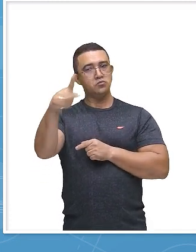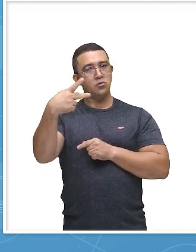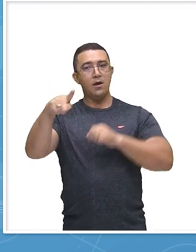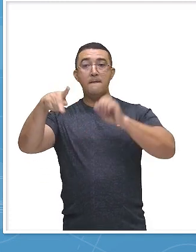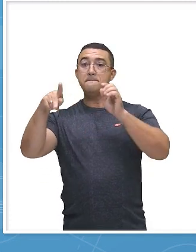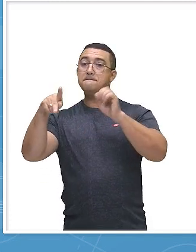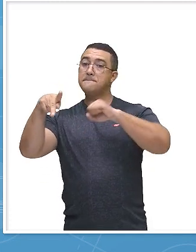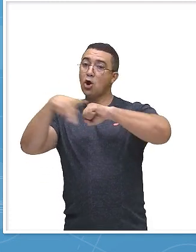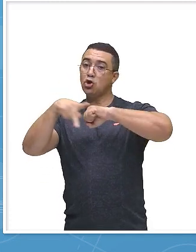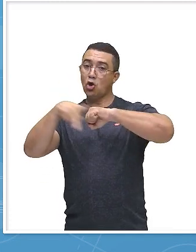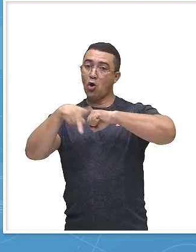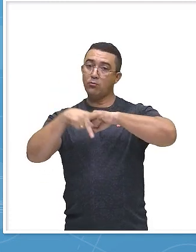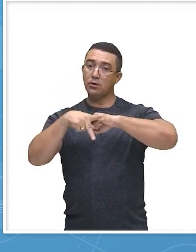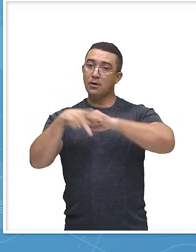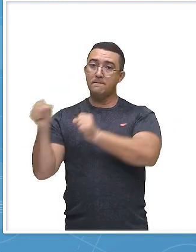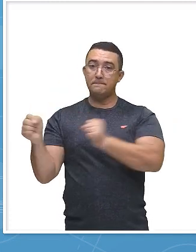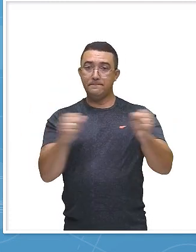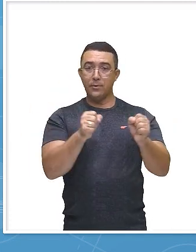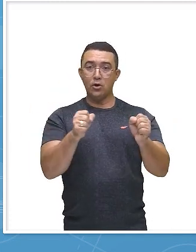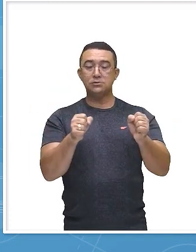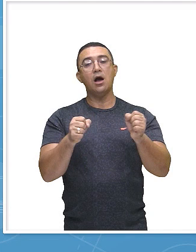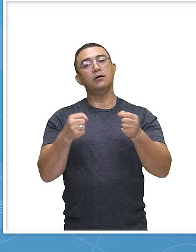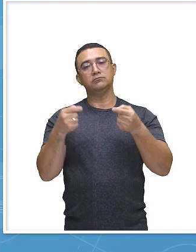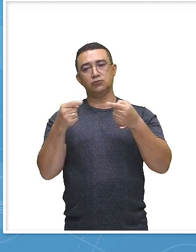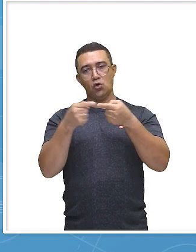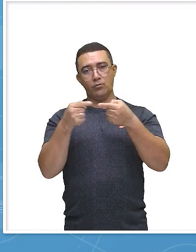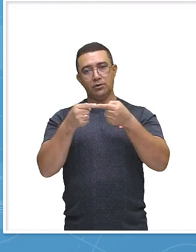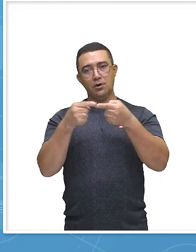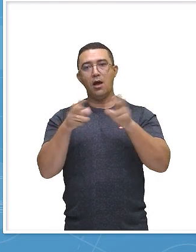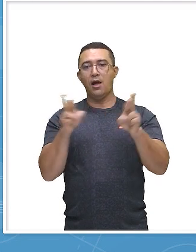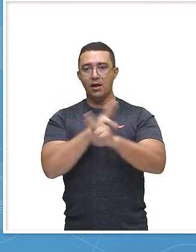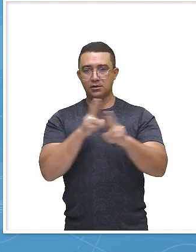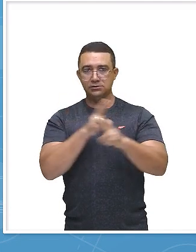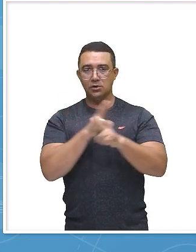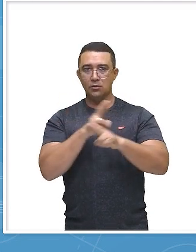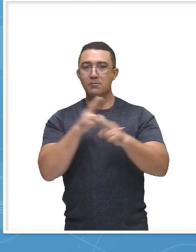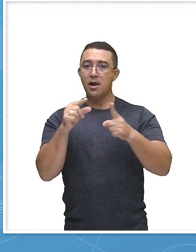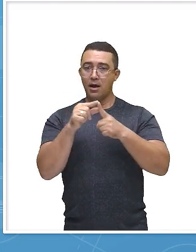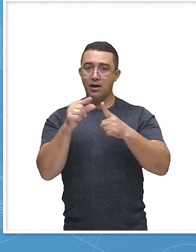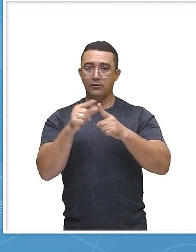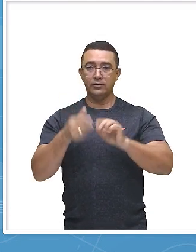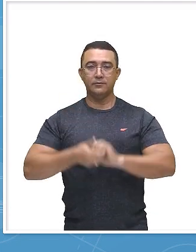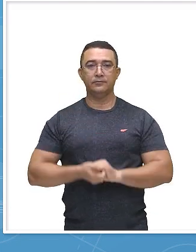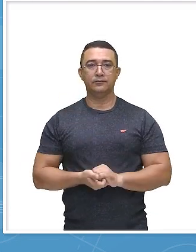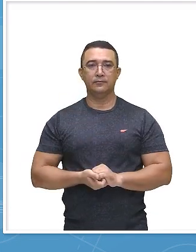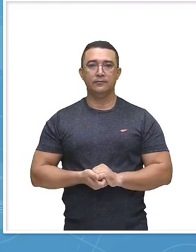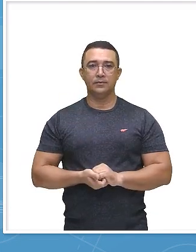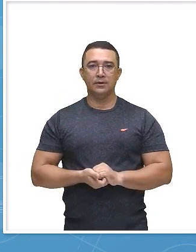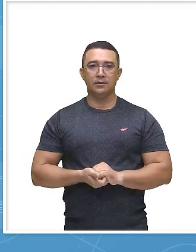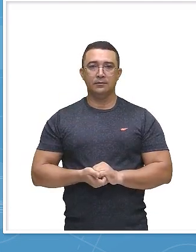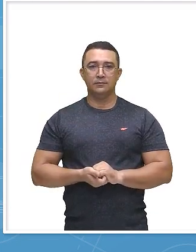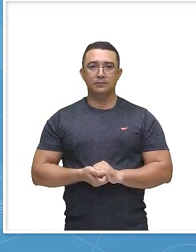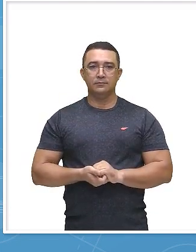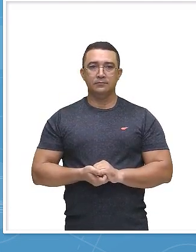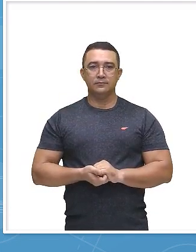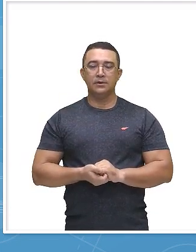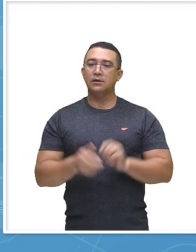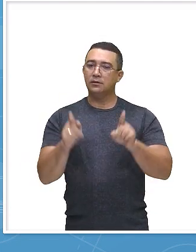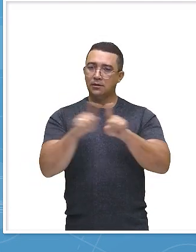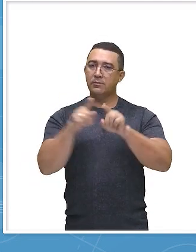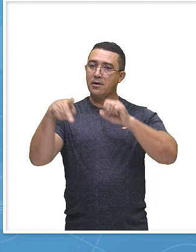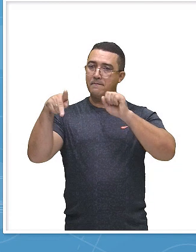pronome possessivo, e o artigo está se relacionando com esse pronome. Caso é substantivo. Veja, o pronome também acompanha